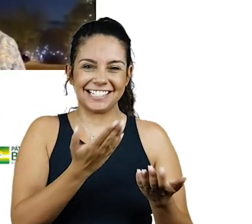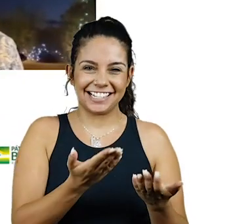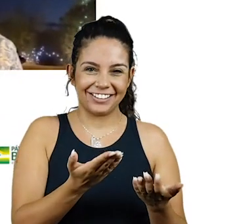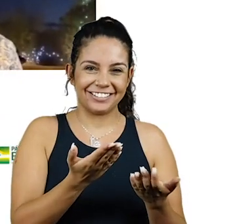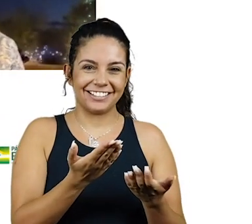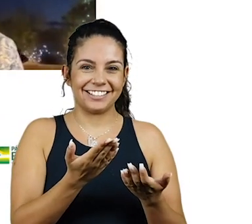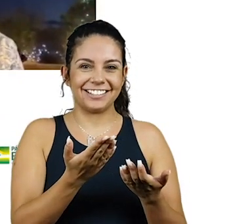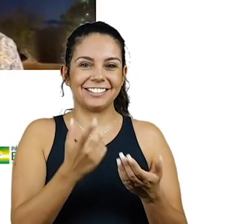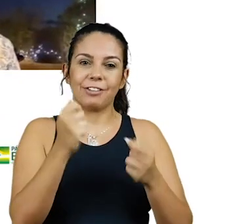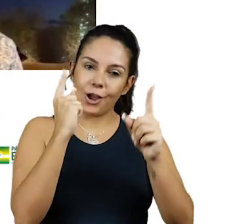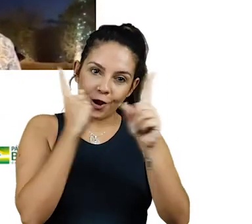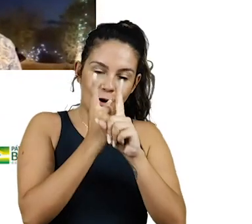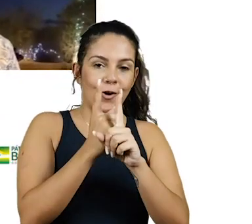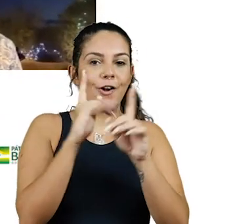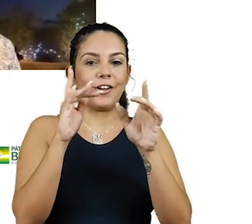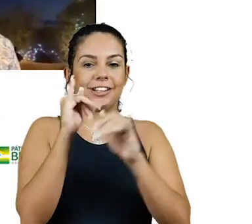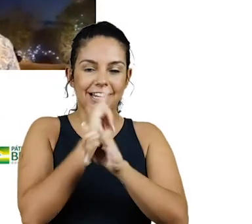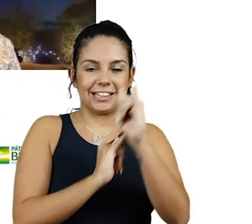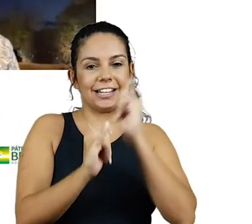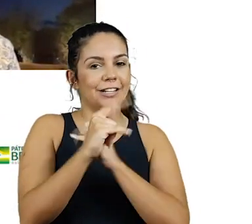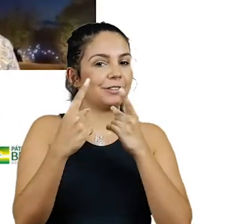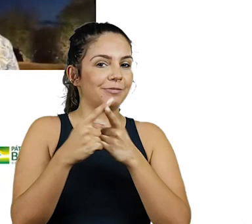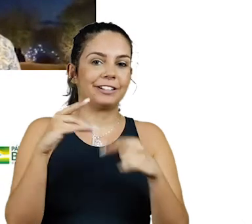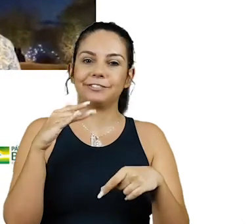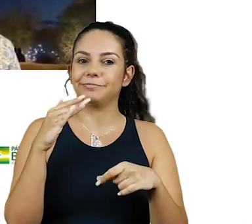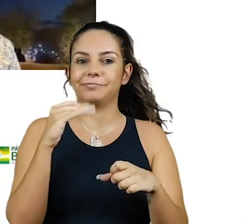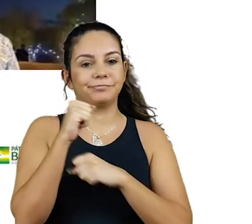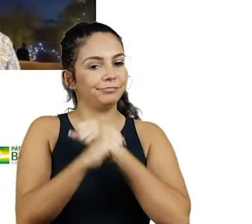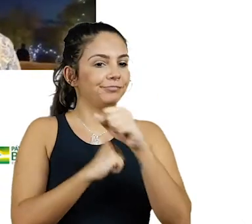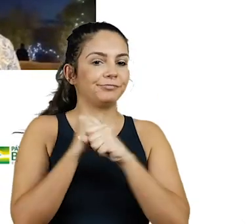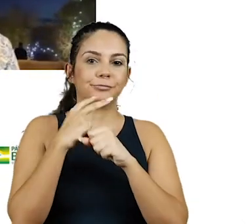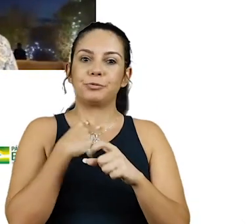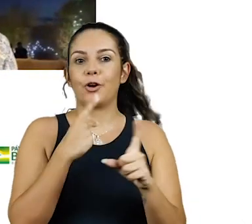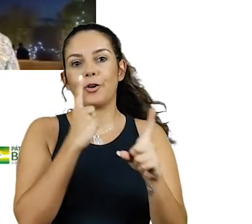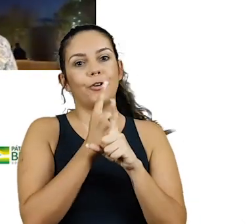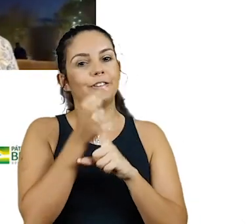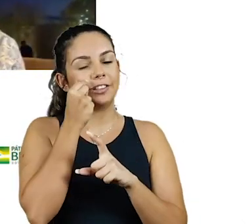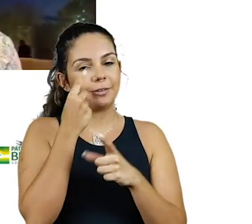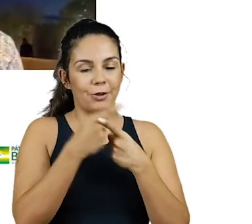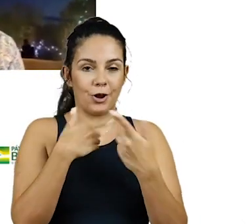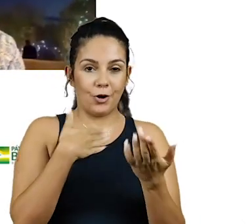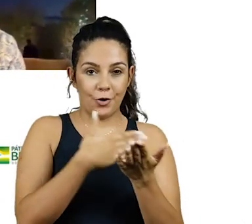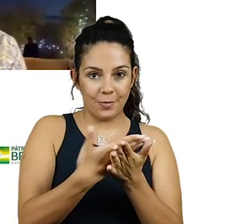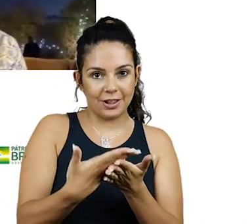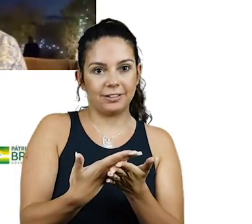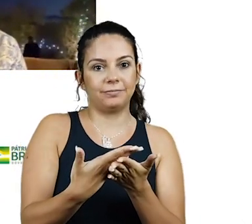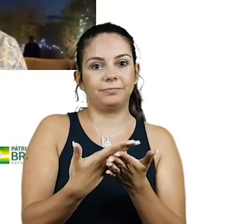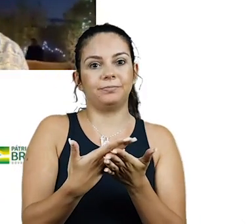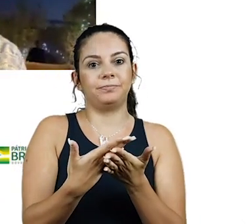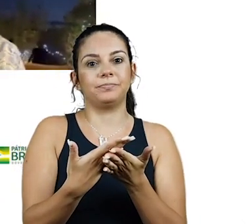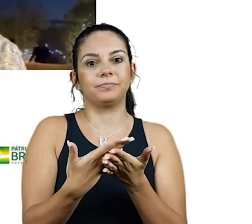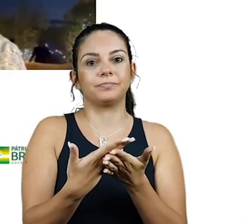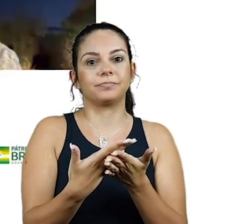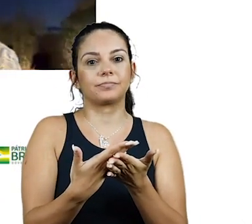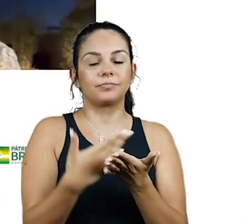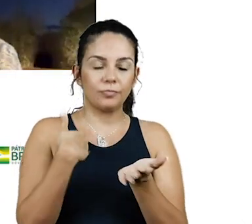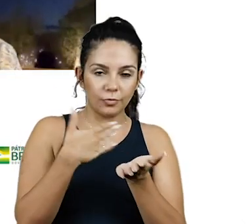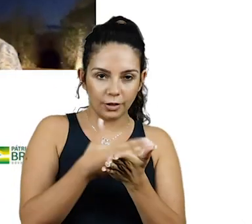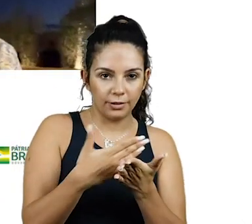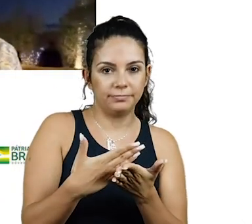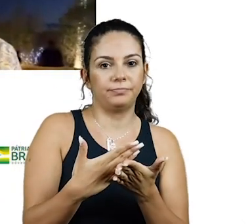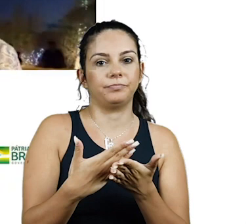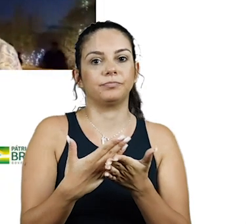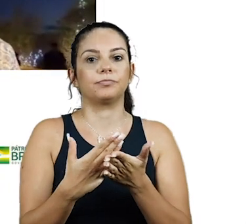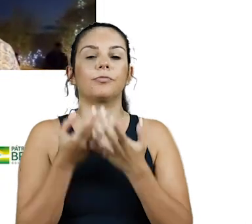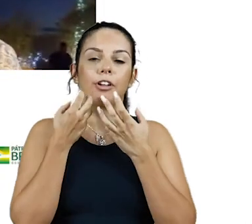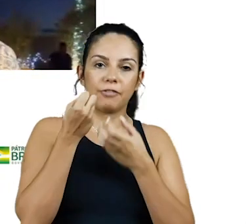Tinha que ser virtual nosso encontro, né? Porque esse ano não rolou mesmo. Eu até comecei agora, que as coisas estão um pouquinho mais tranquilas, eu comecei